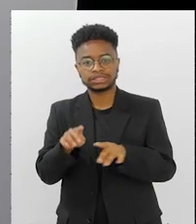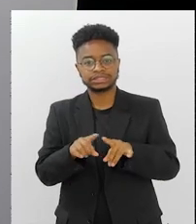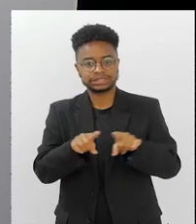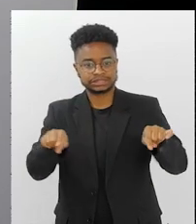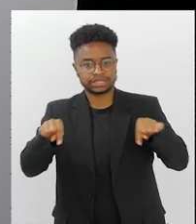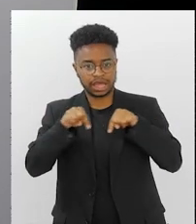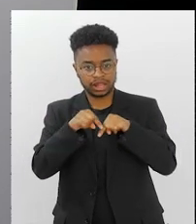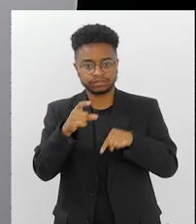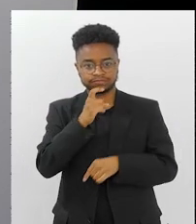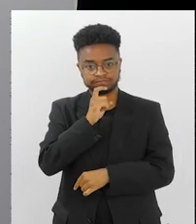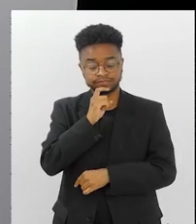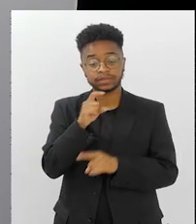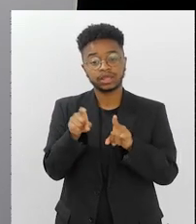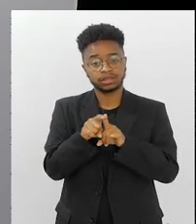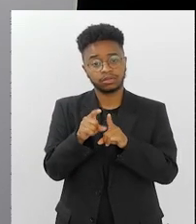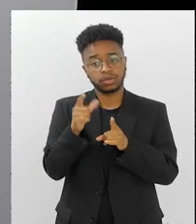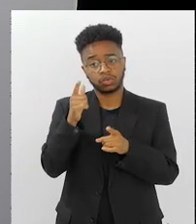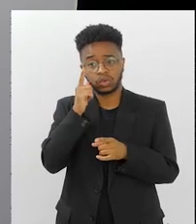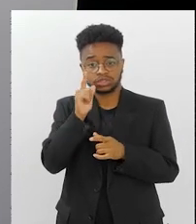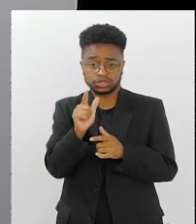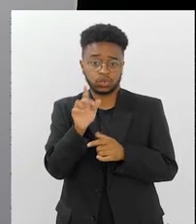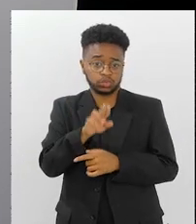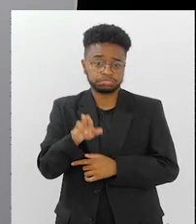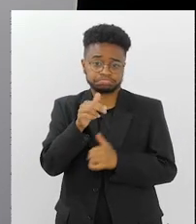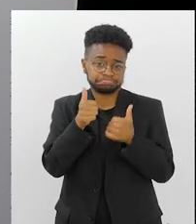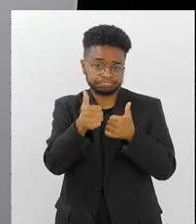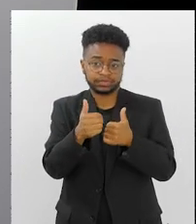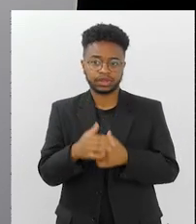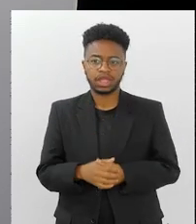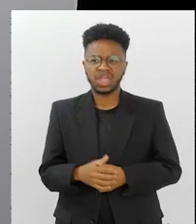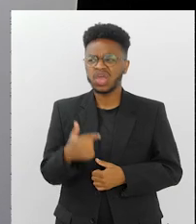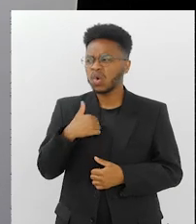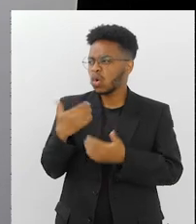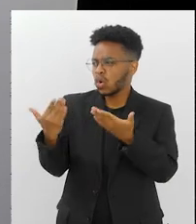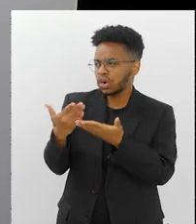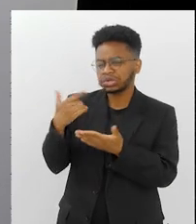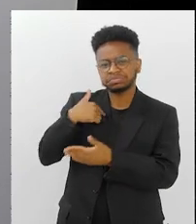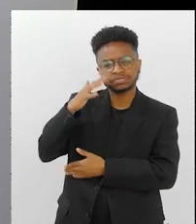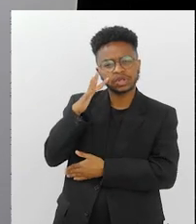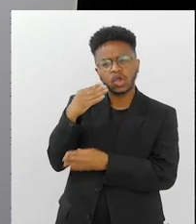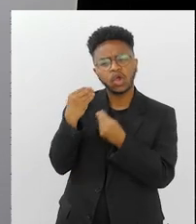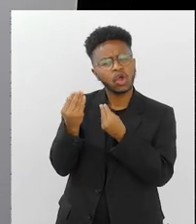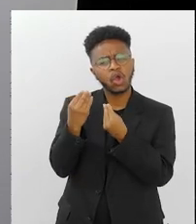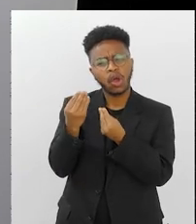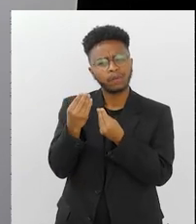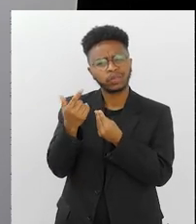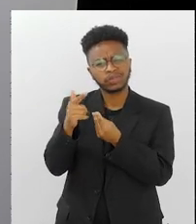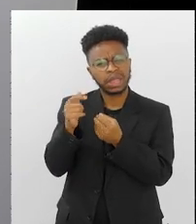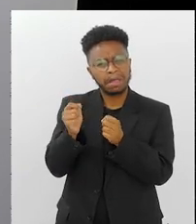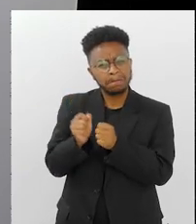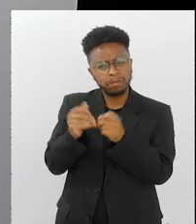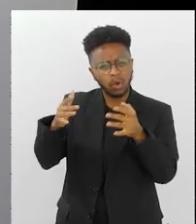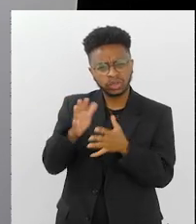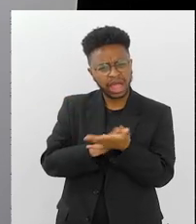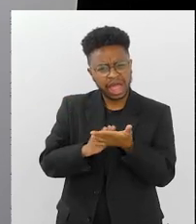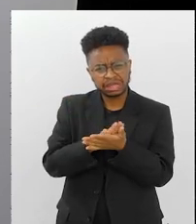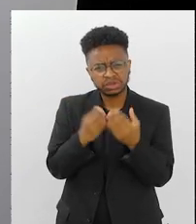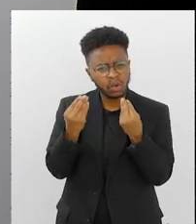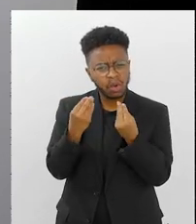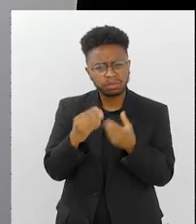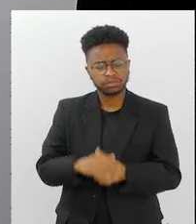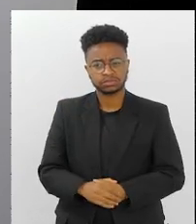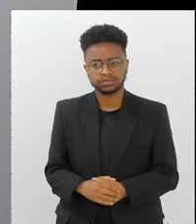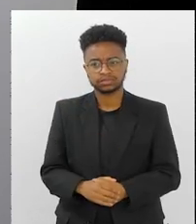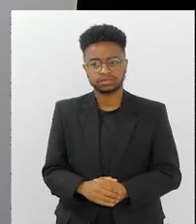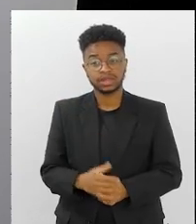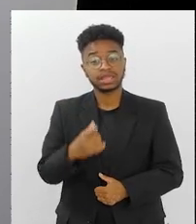uma sala refrigerada e o efeito eu mesmo me pergunto quando toda vez que eu vejo essa fot não estourou gente não é possível não estourou e